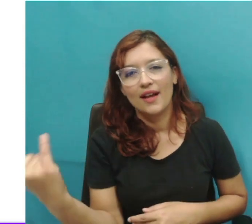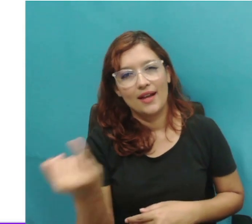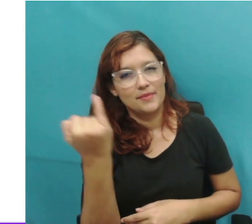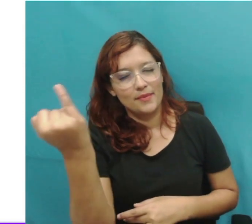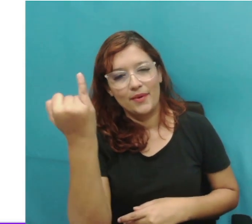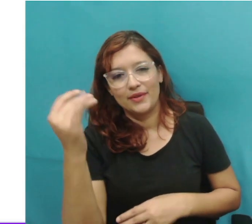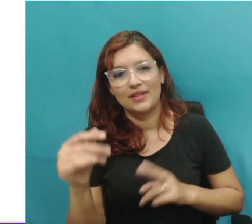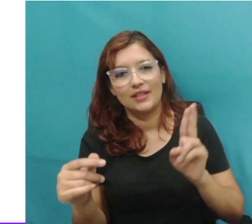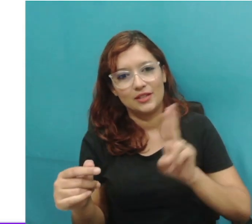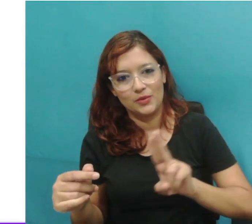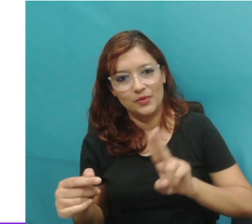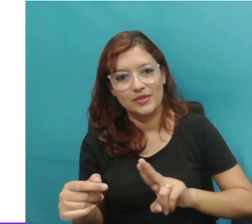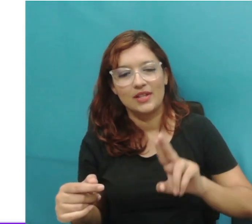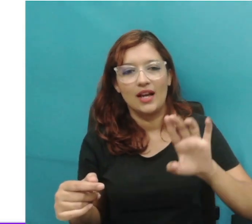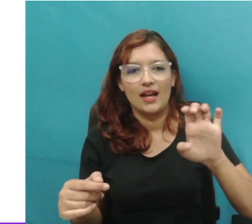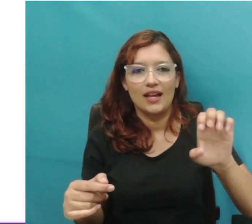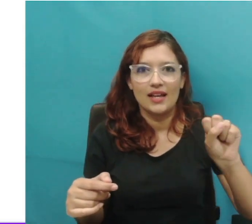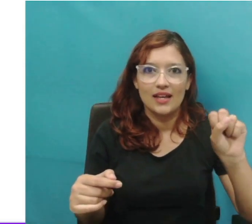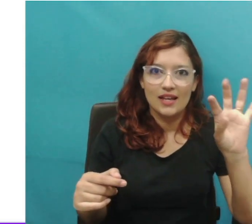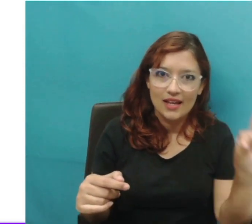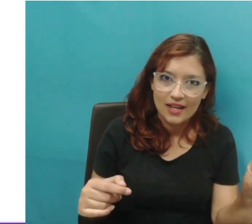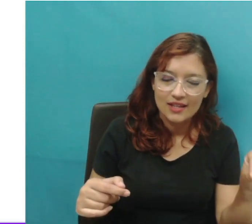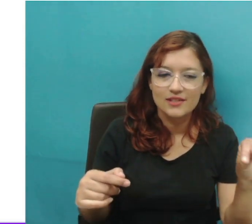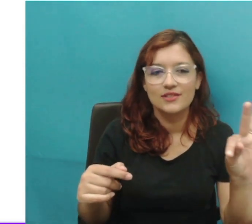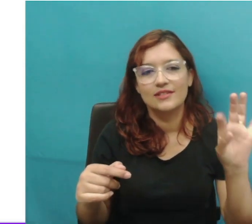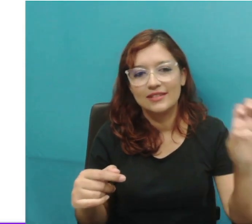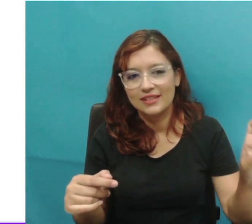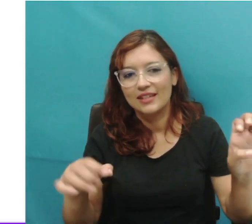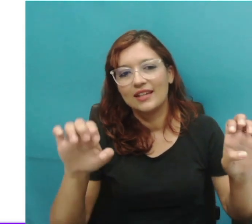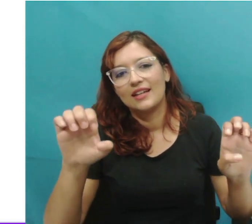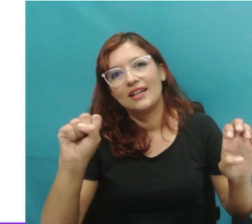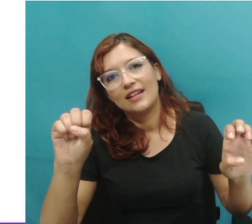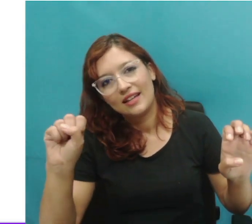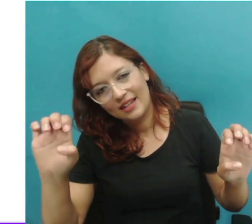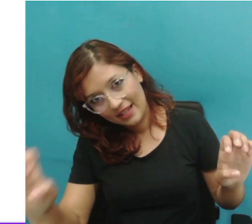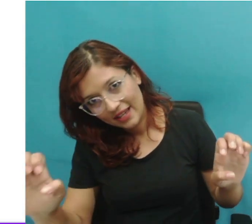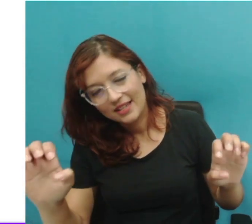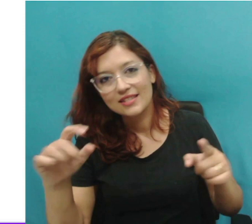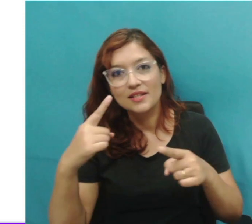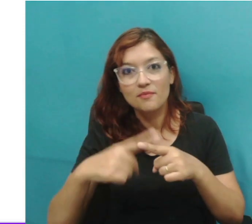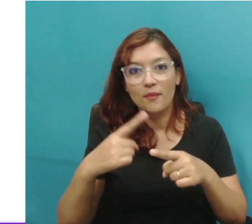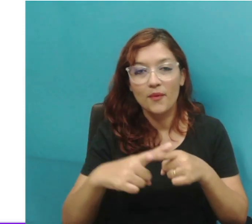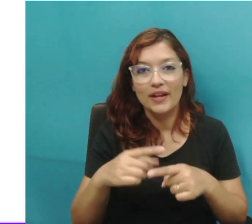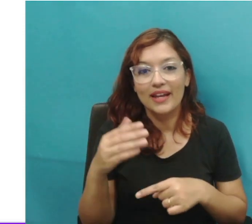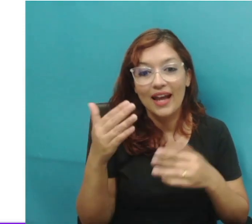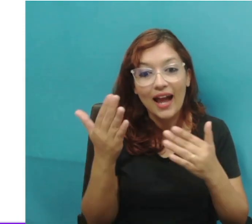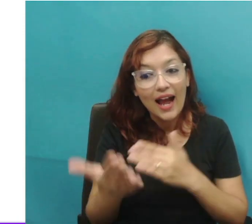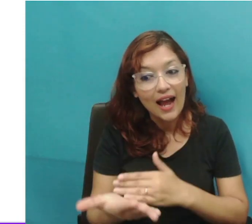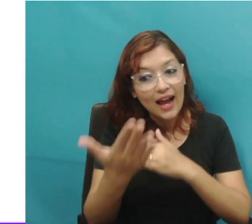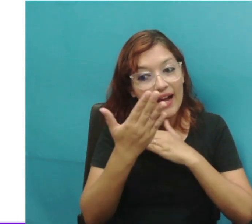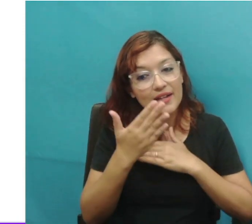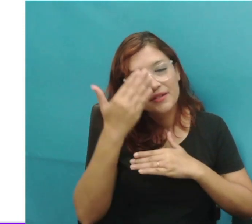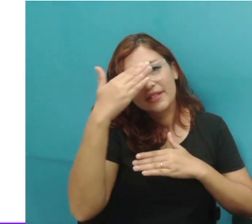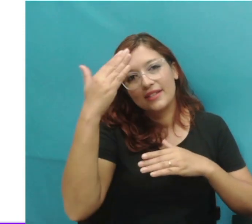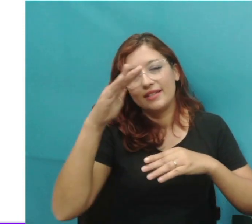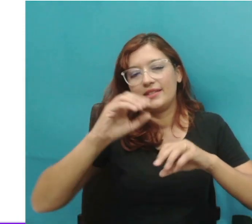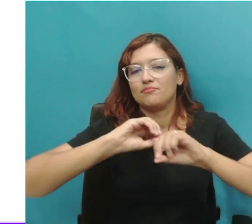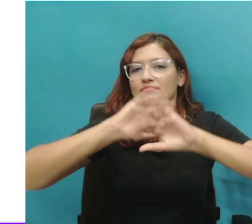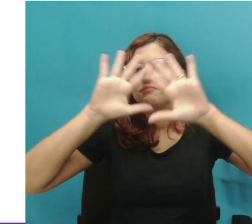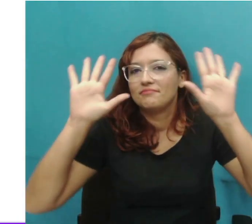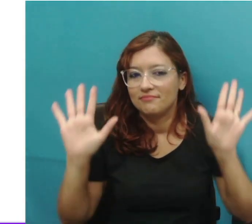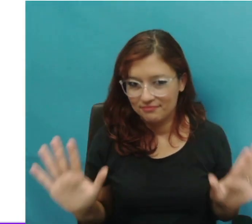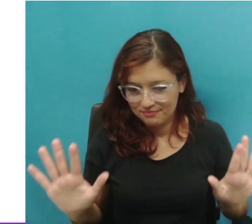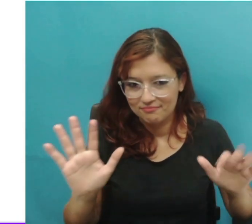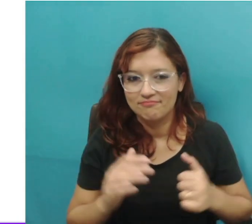Também, na hora de escrever, é importante você usar este e esse, porque